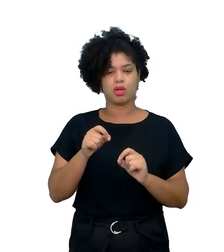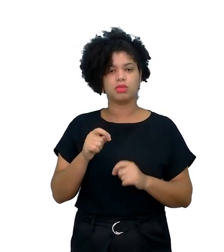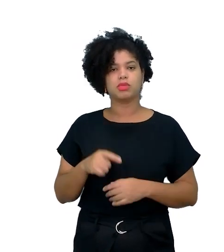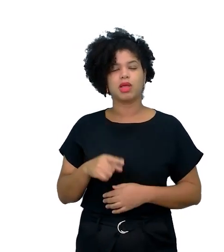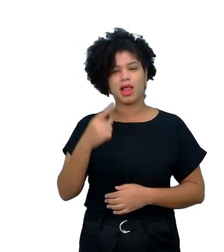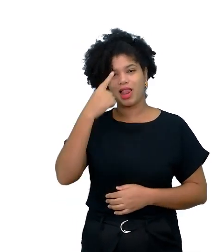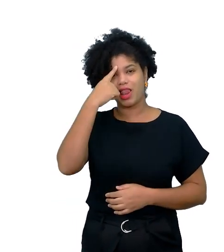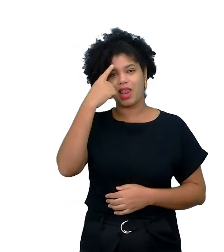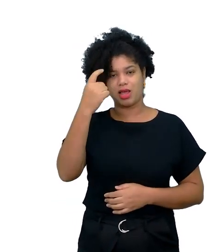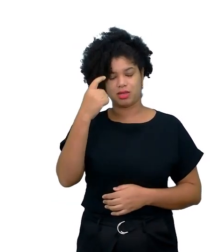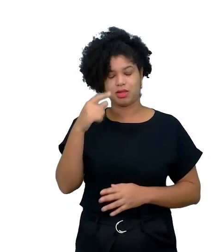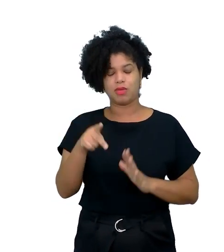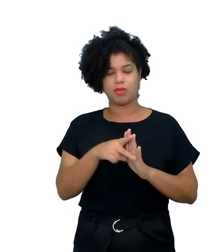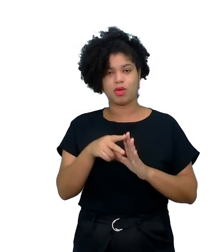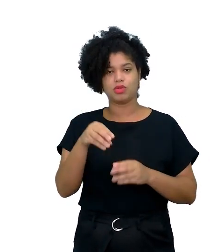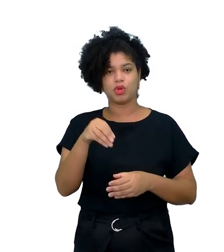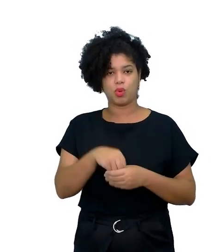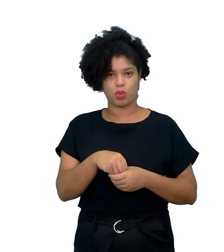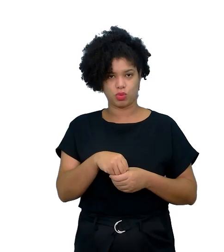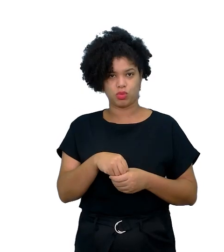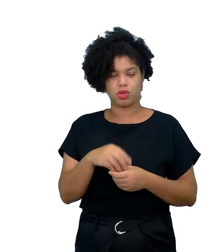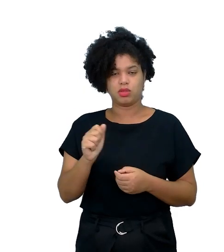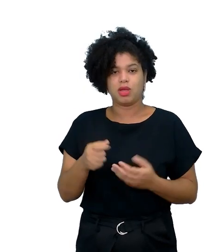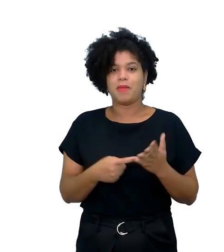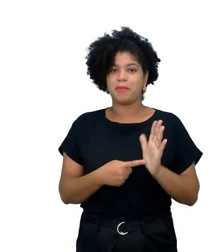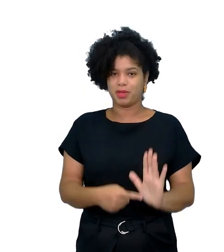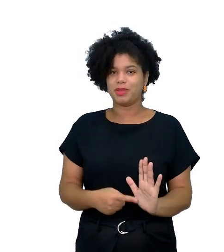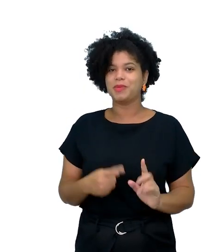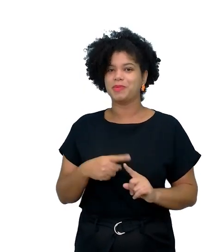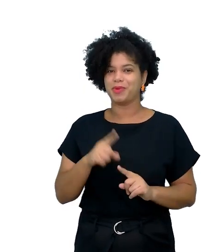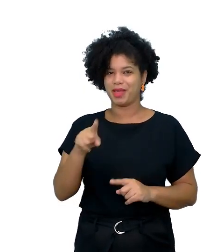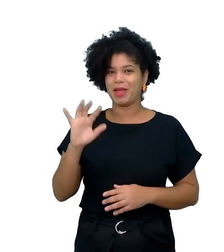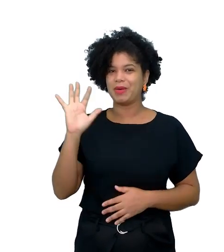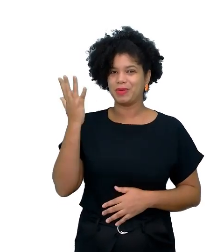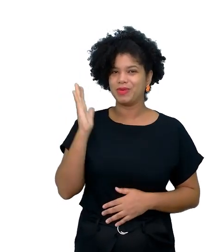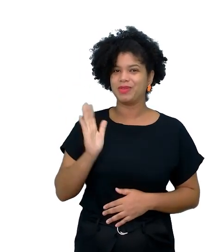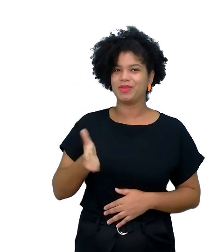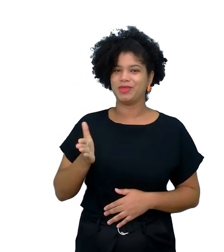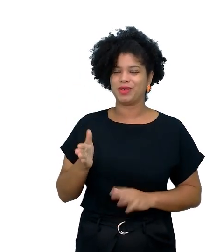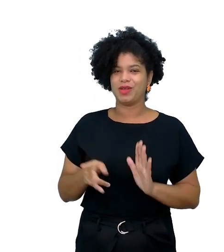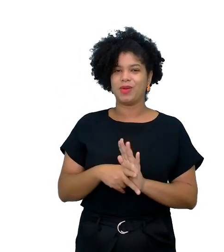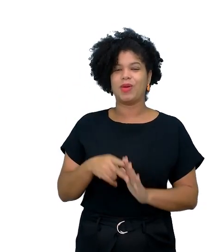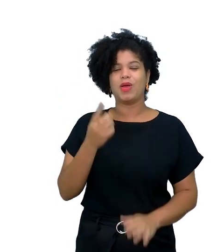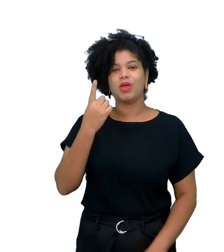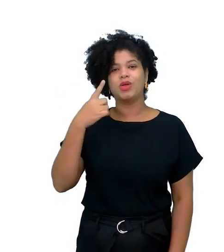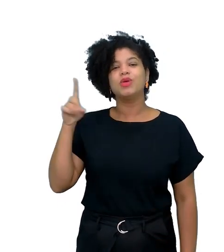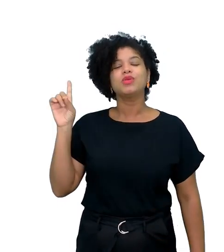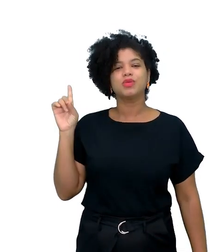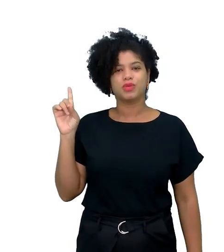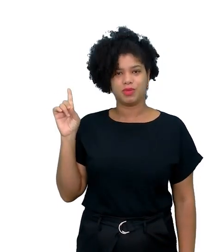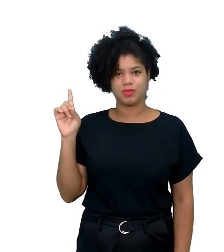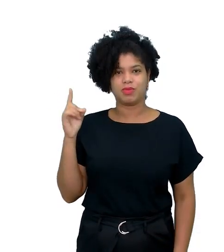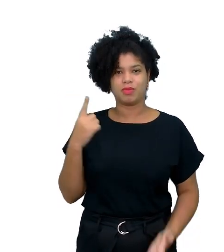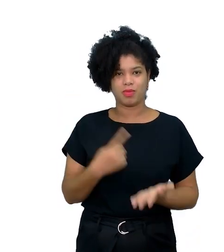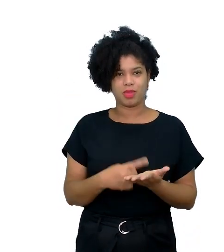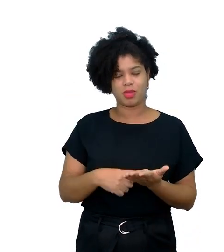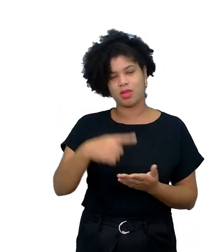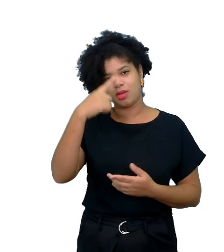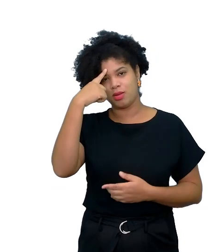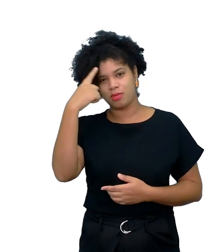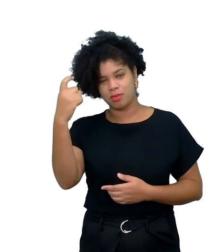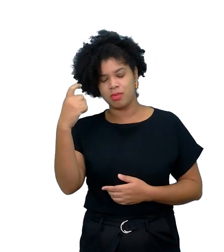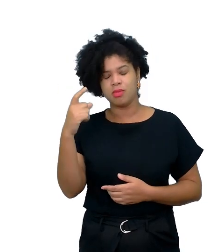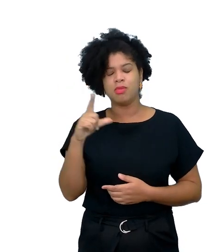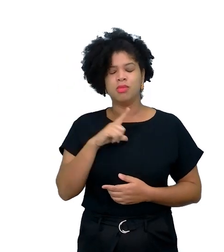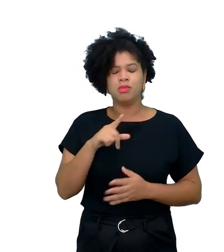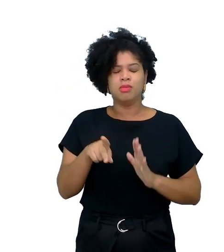as ideias que compõem aí, né? Apresentamos, né? Porque é o que aconteceu lá no último encontro. As ideias que compõem esse